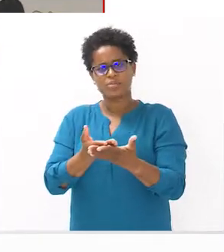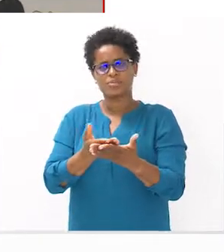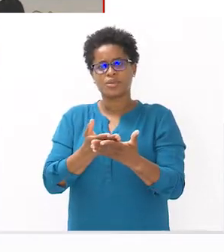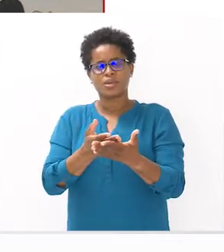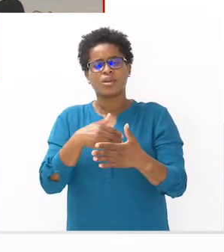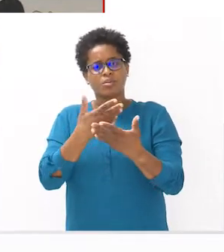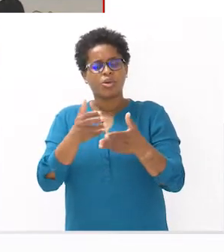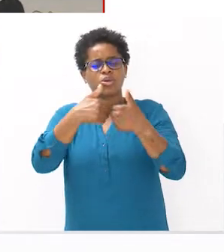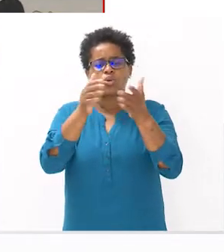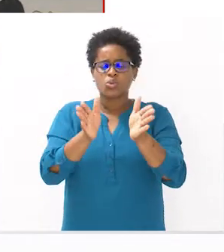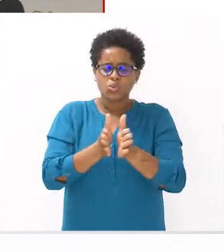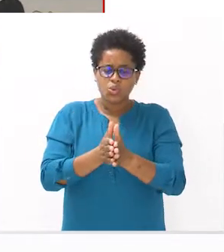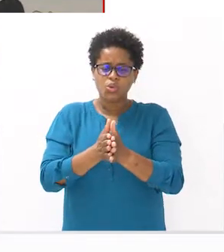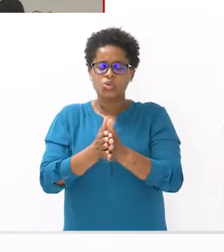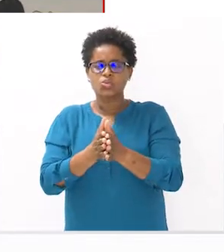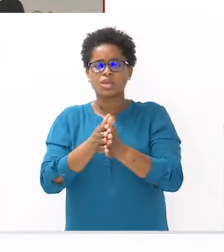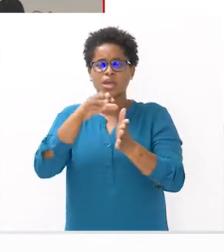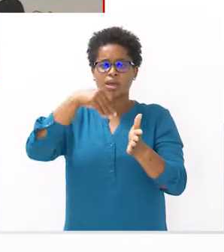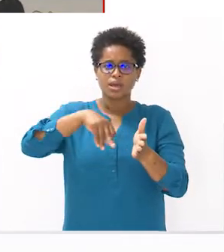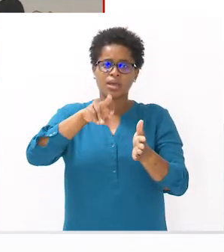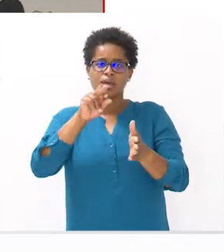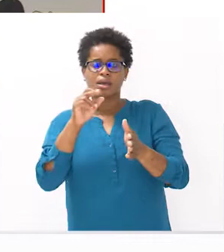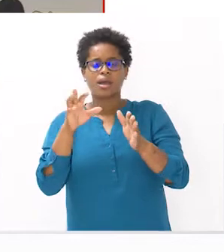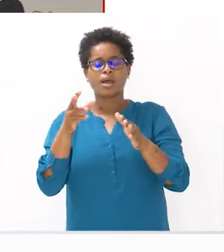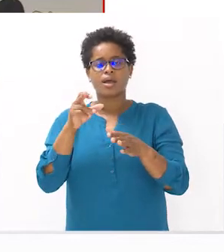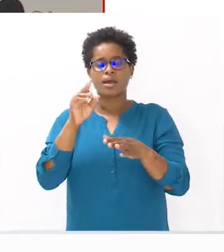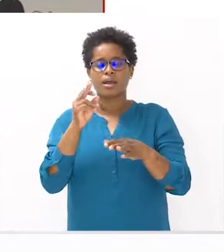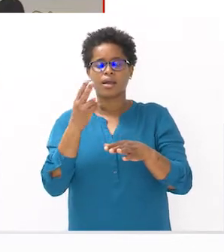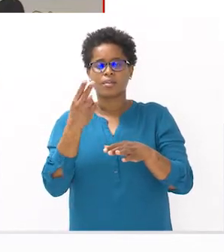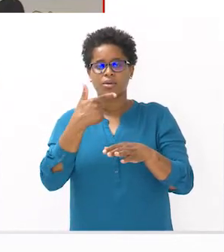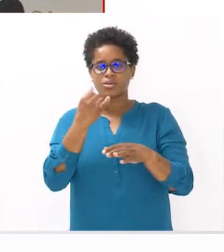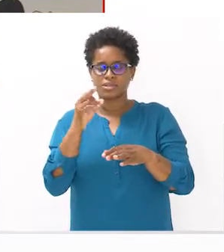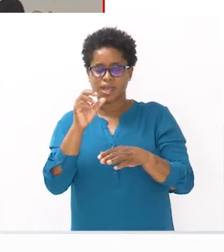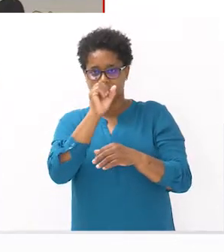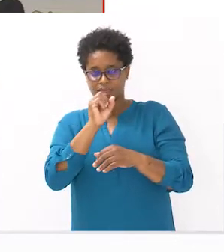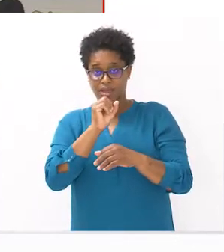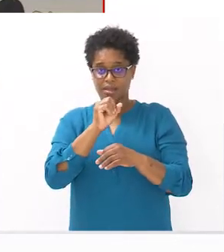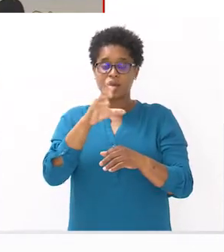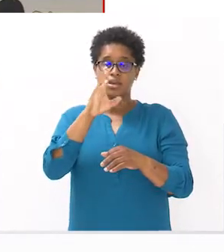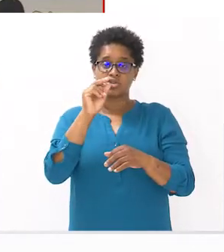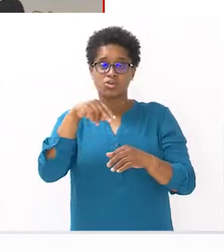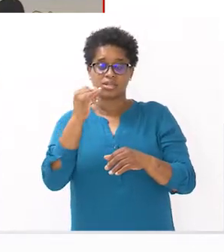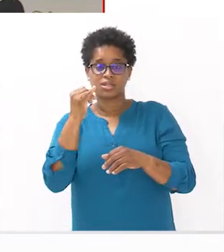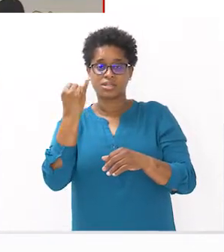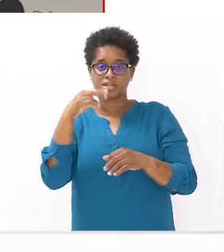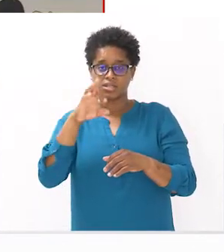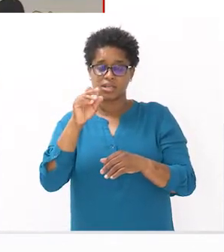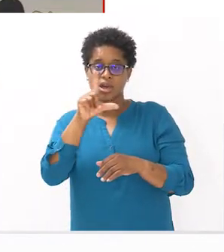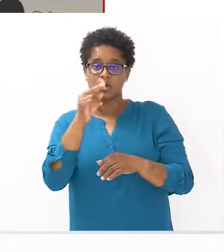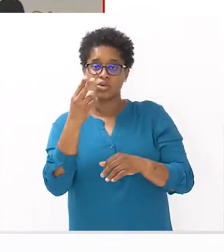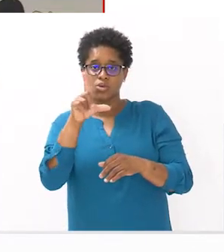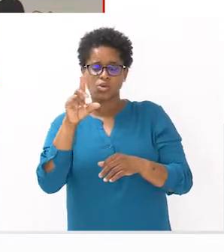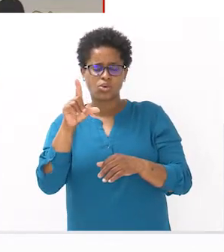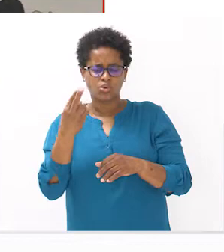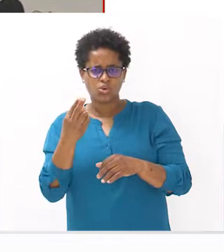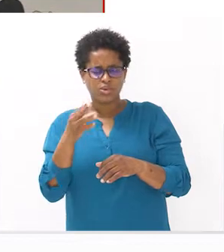põe todos a trautear. A joaninha Lulu é uma simples joaninha. É a